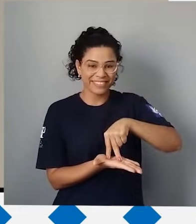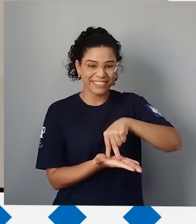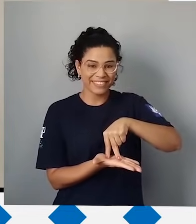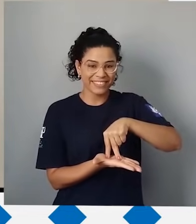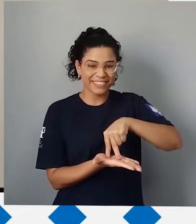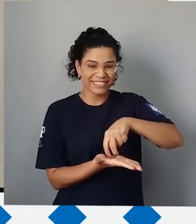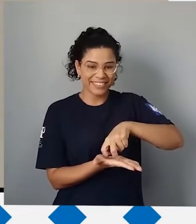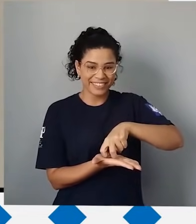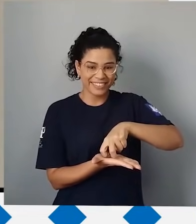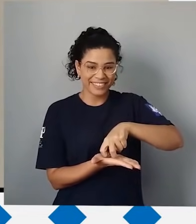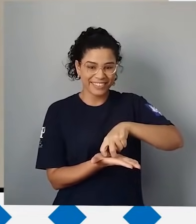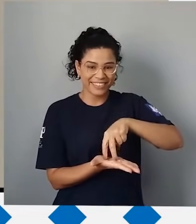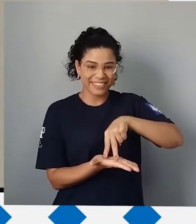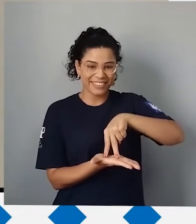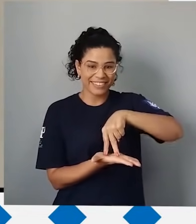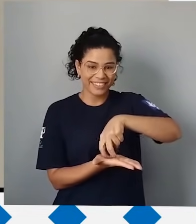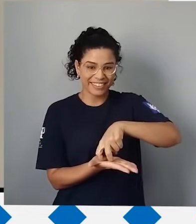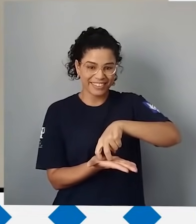Simamaka,